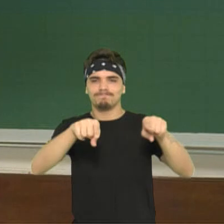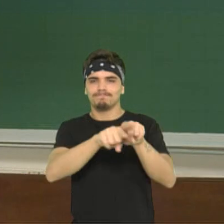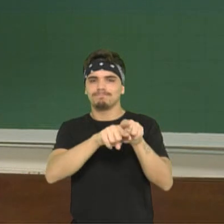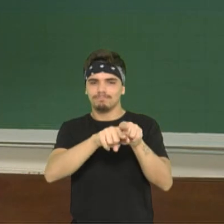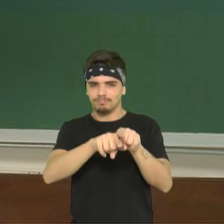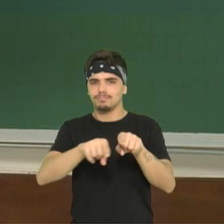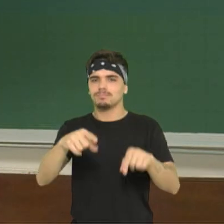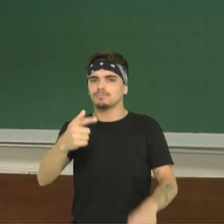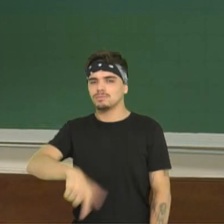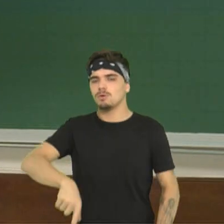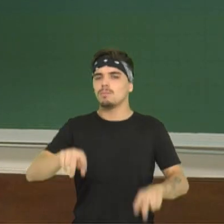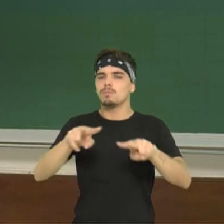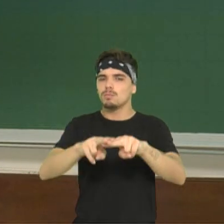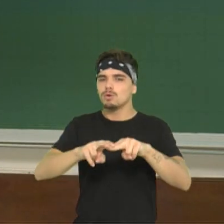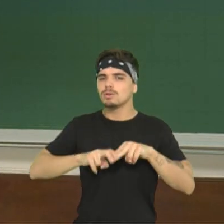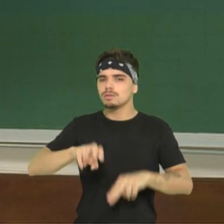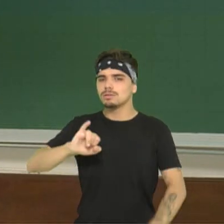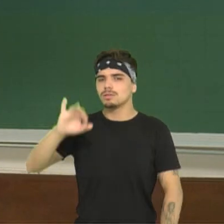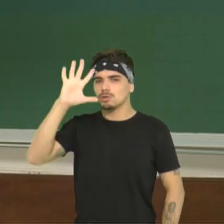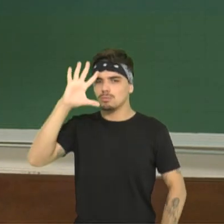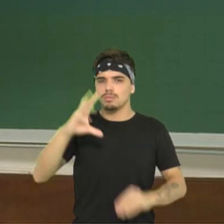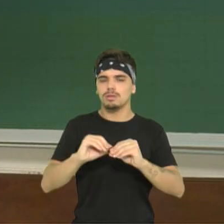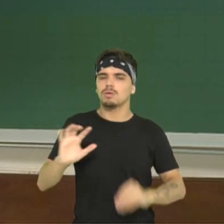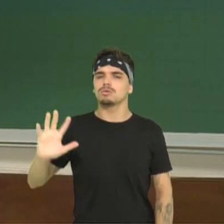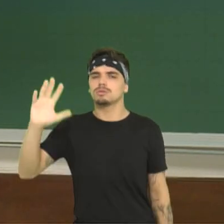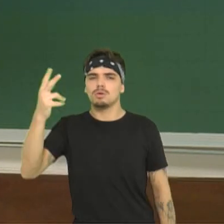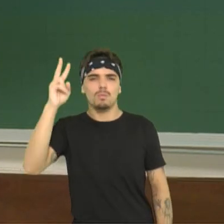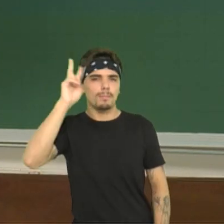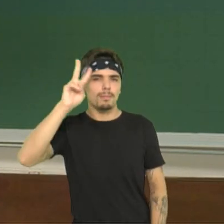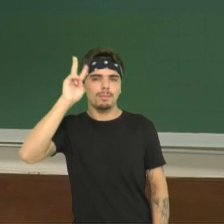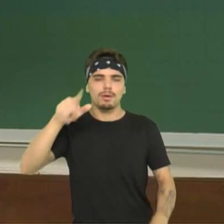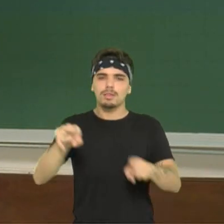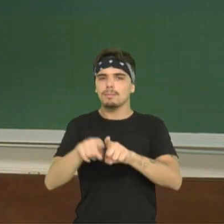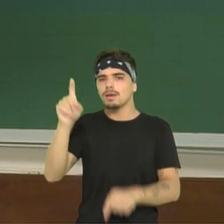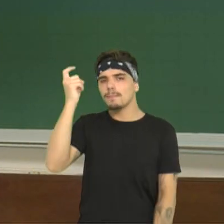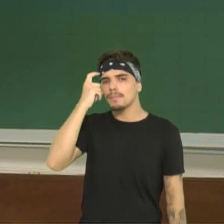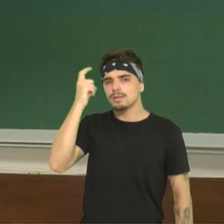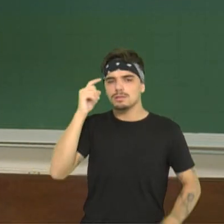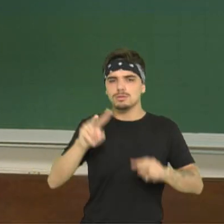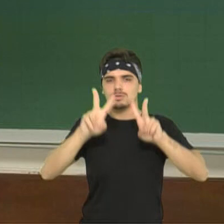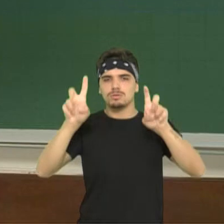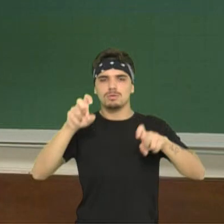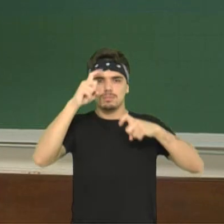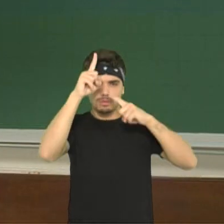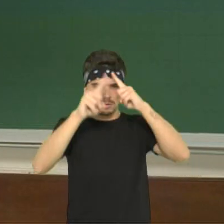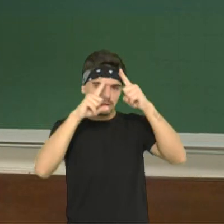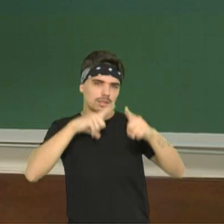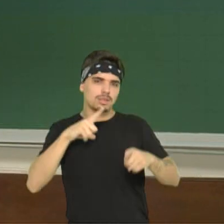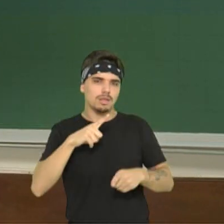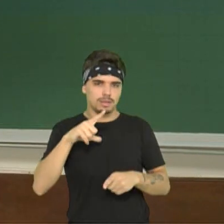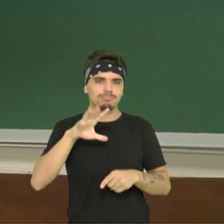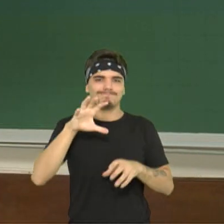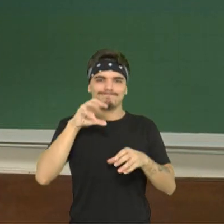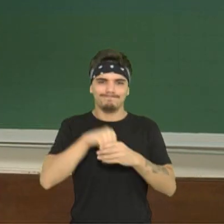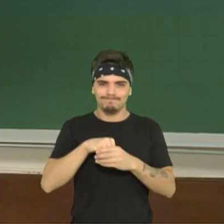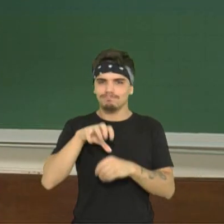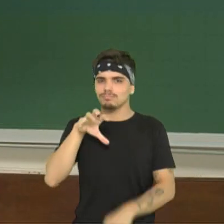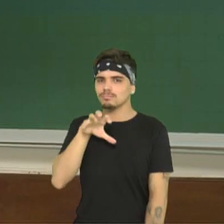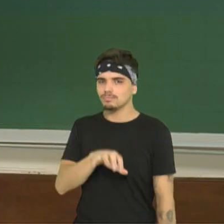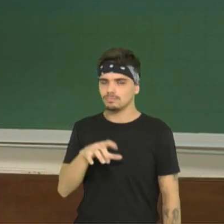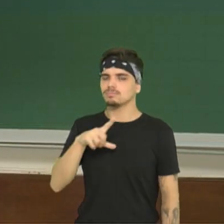quando a gente compreende os fatos históricos, quando a gente pensa sobre as ideias que estão na base desses fatos, a